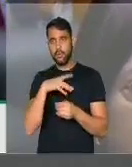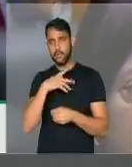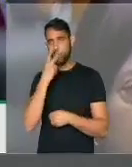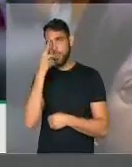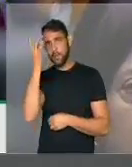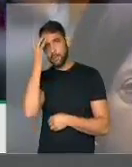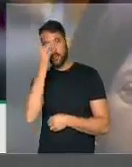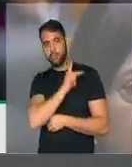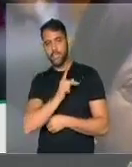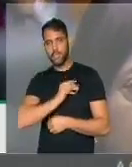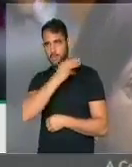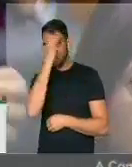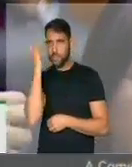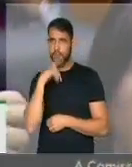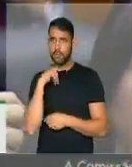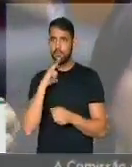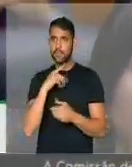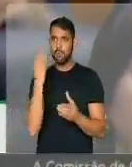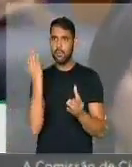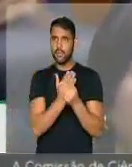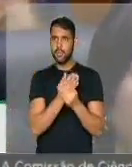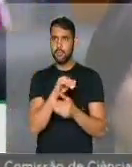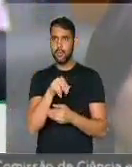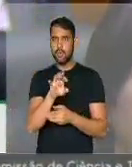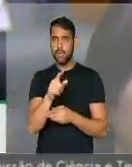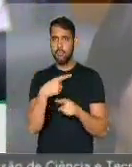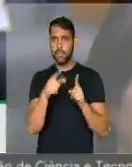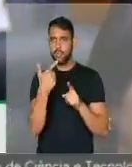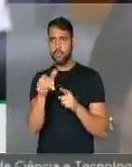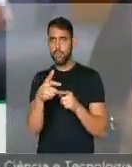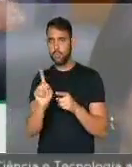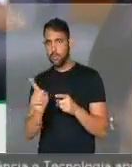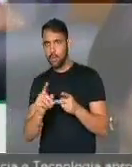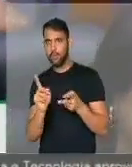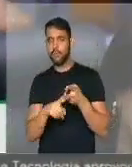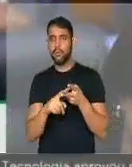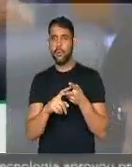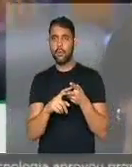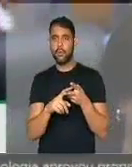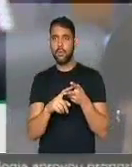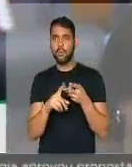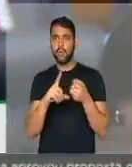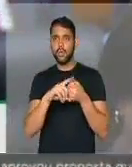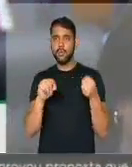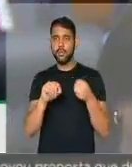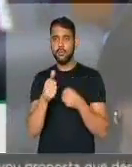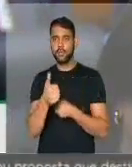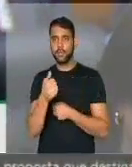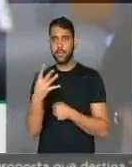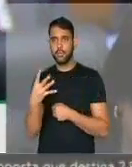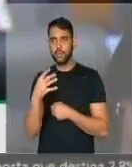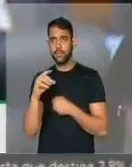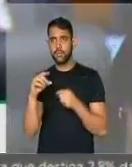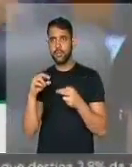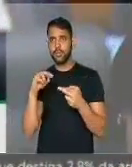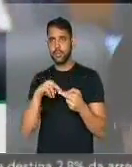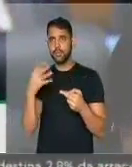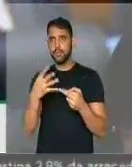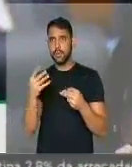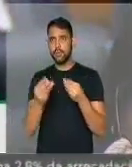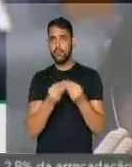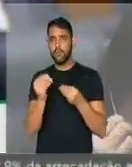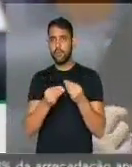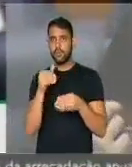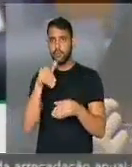entender que o presidente Temer deve ser processado por um crime, mas por outro não. O artigo 214, inciso 4, fala em